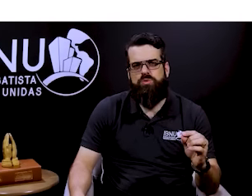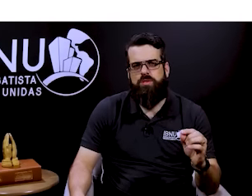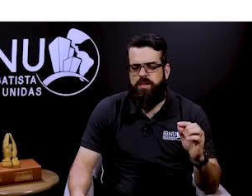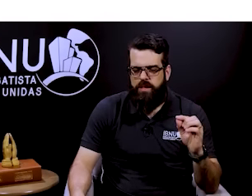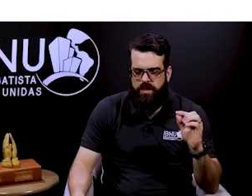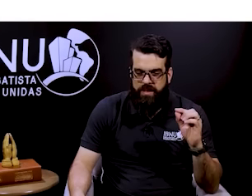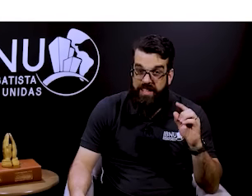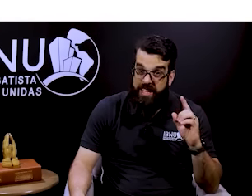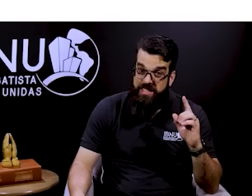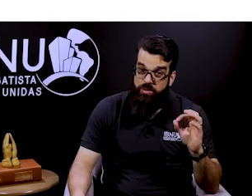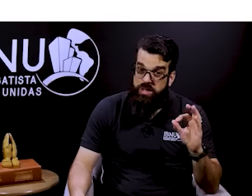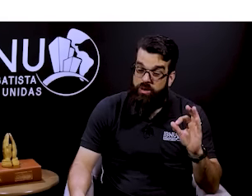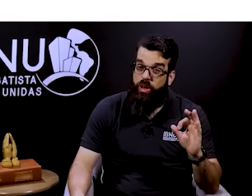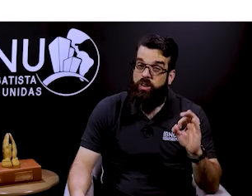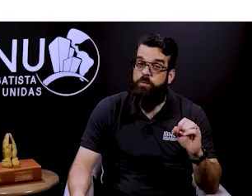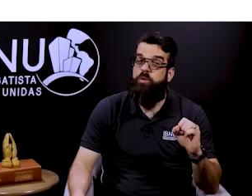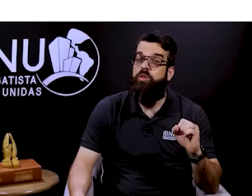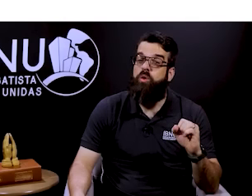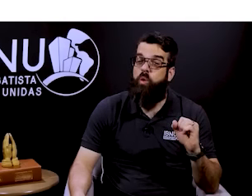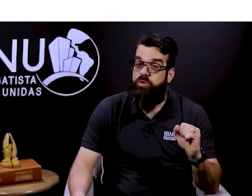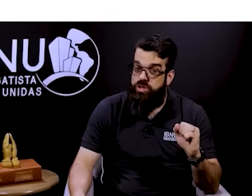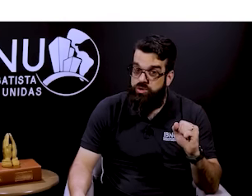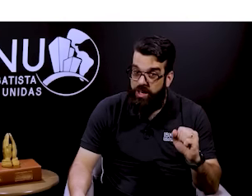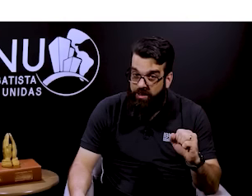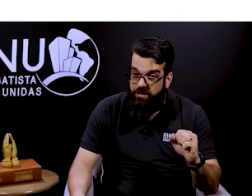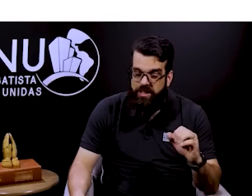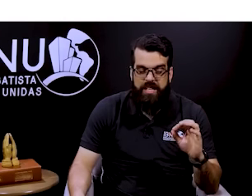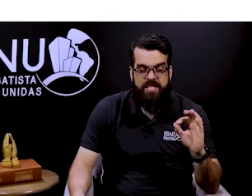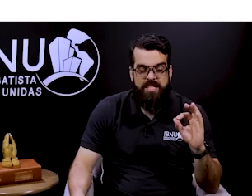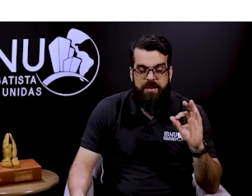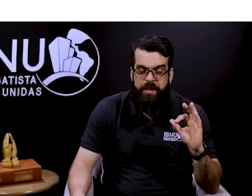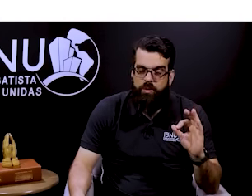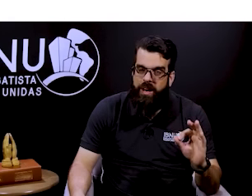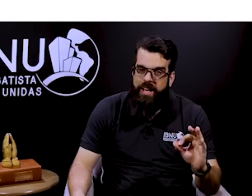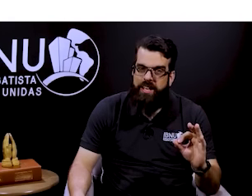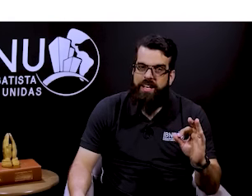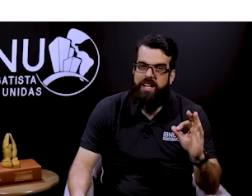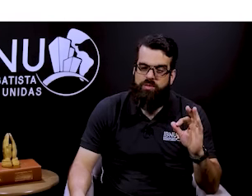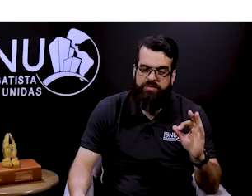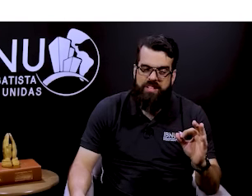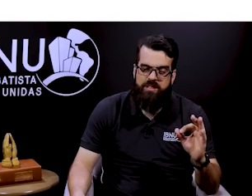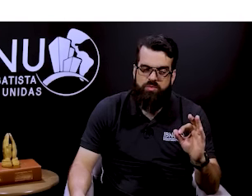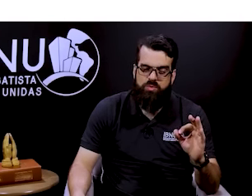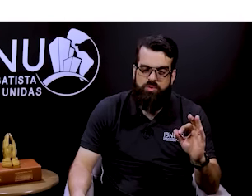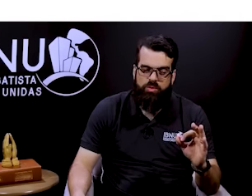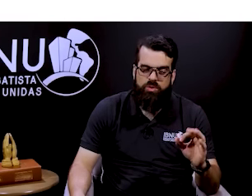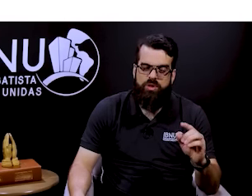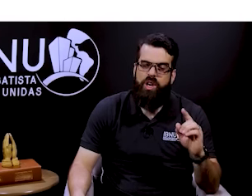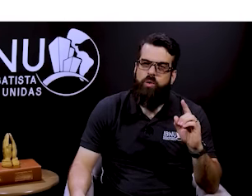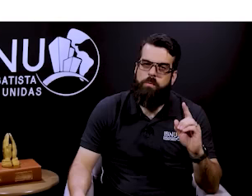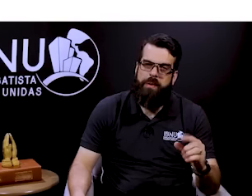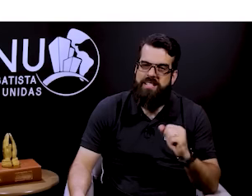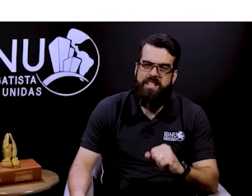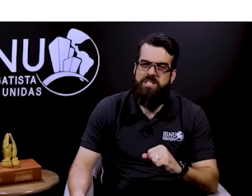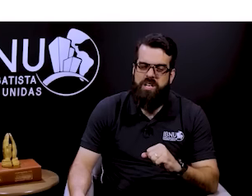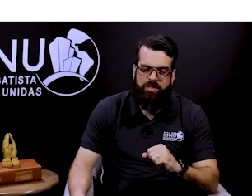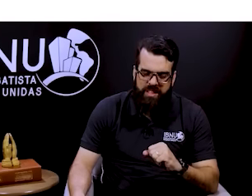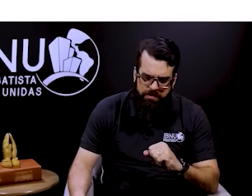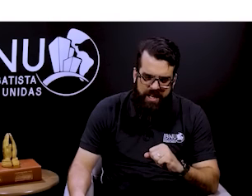outros, Jesus coloca como condicional, se perdoarem as ofensas uns dos outros, o